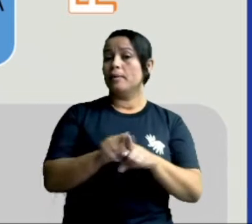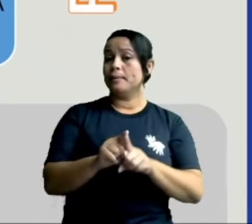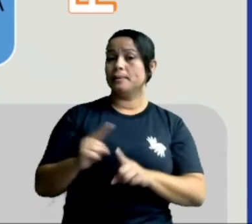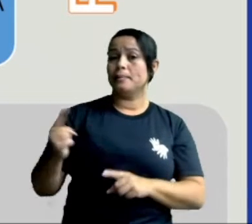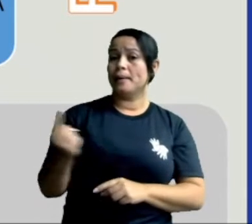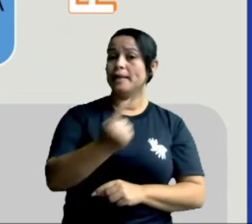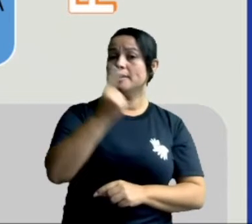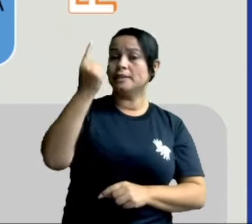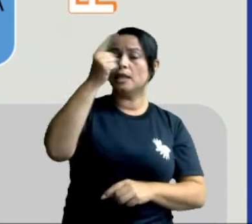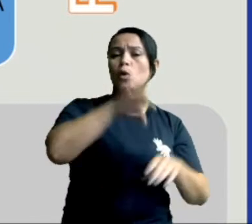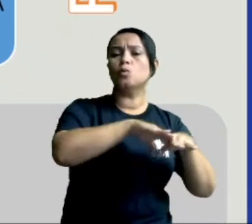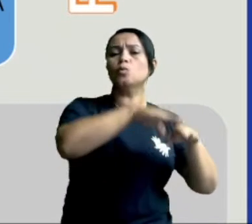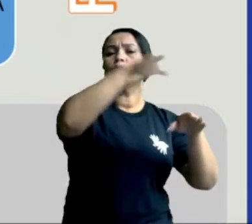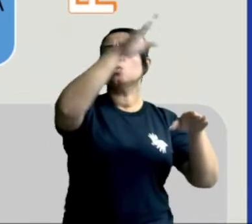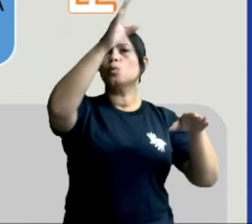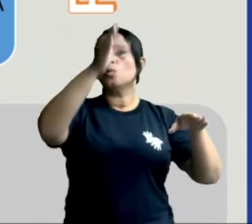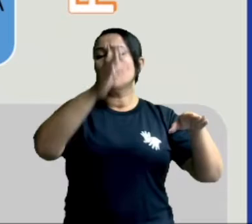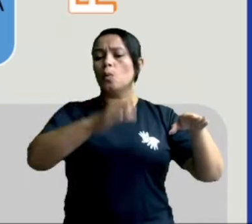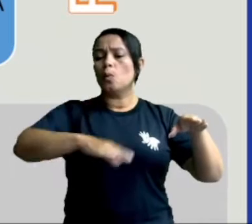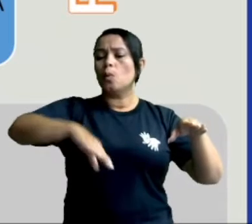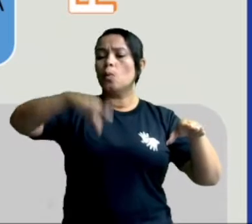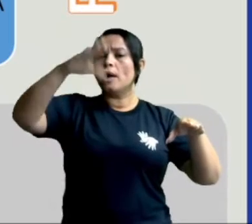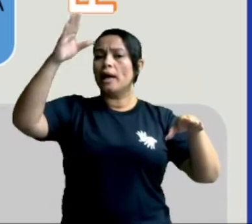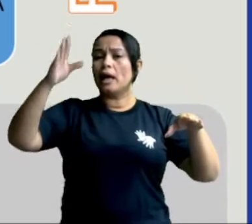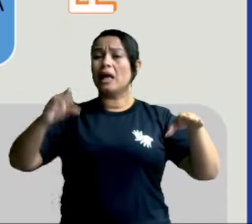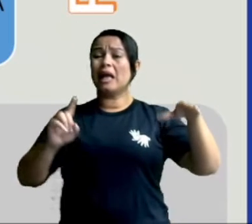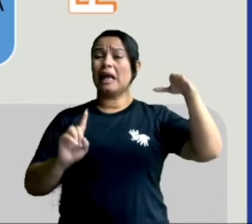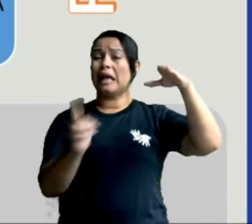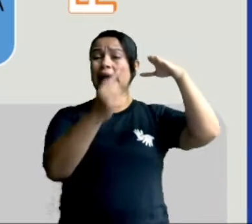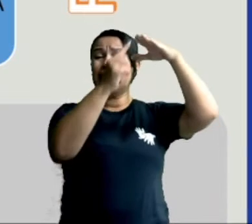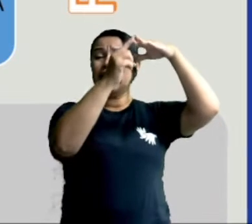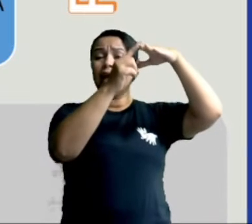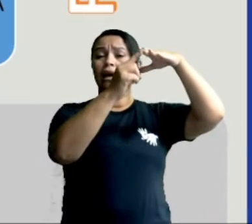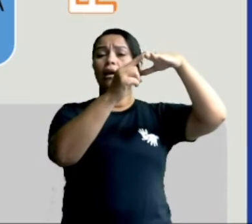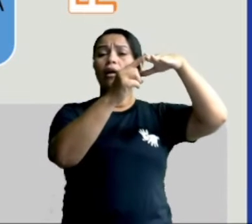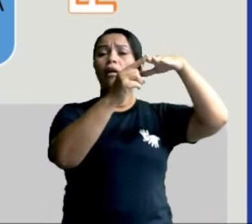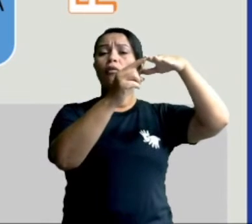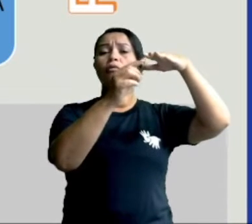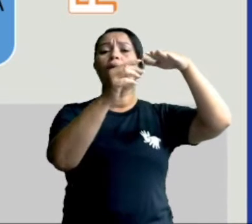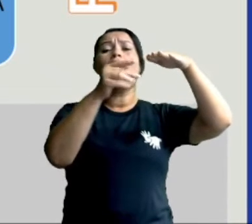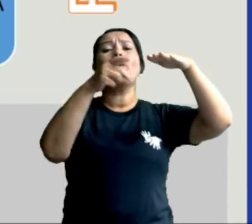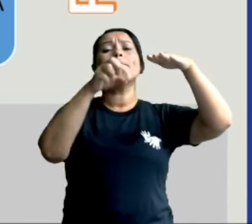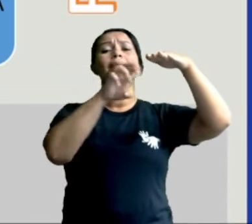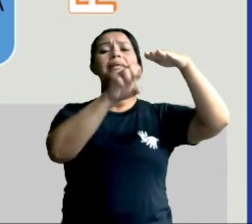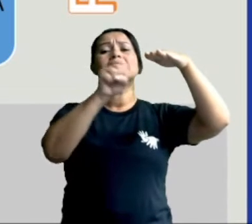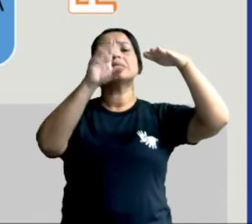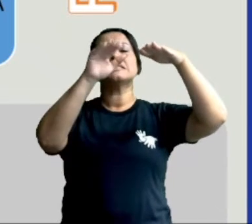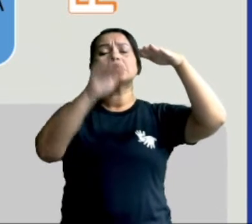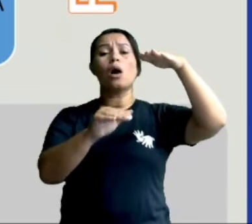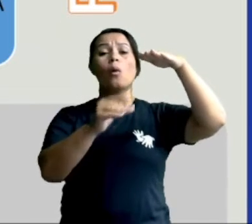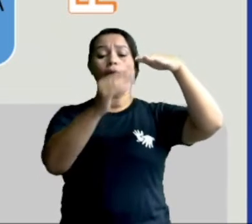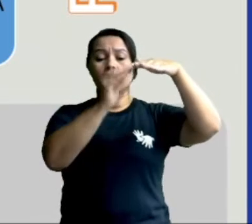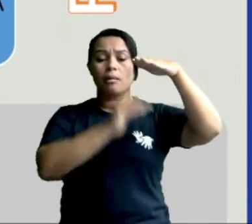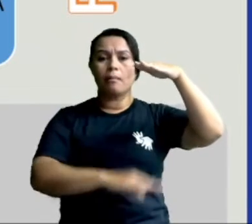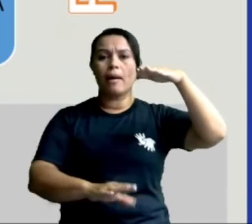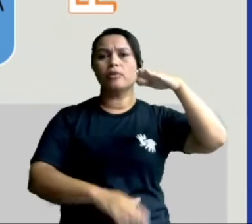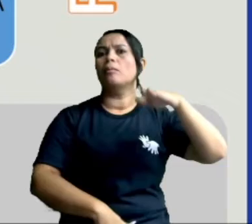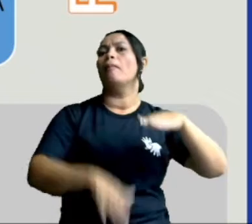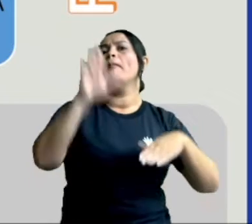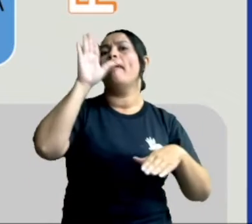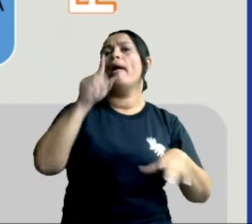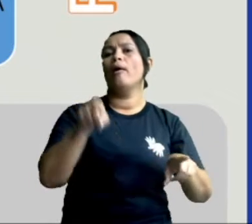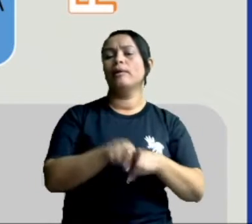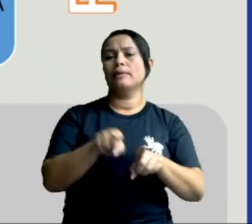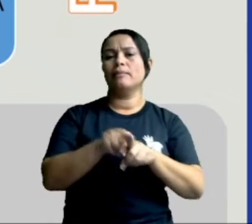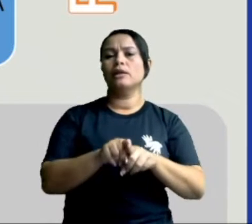mais alto relevo menor pressão atmosférica e quanto mais baixo relevo maior é a pressão atmosférica